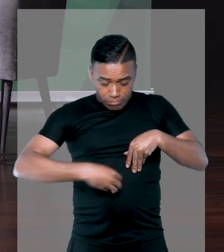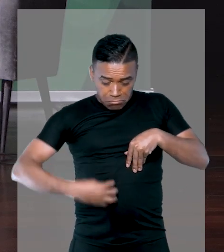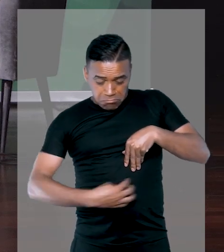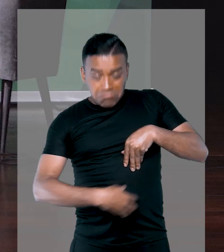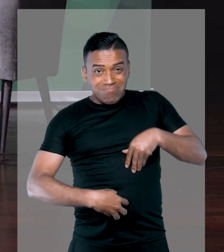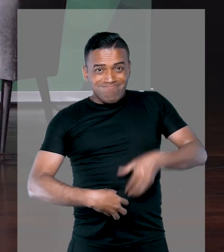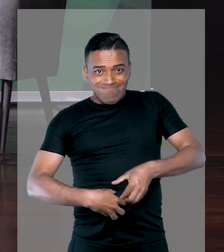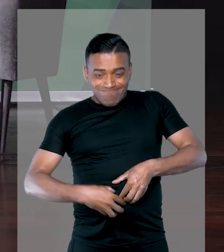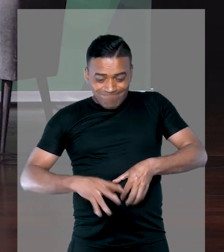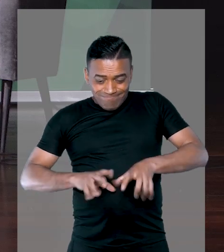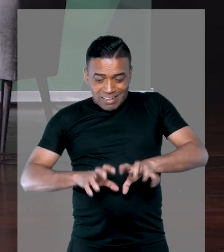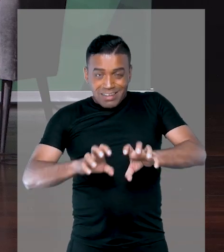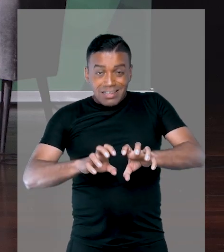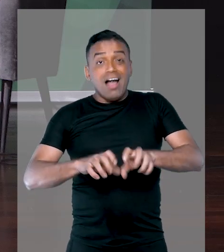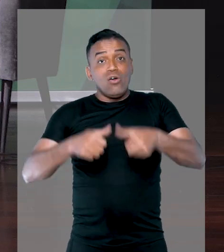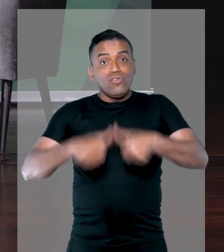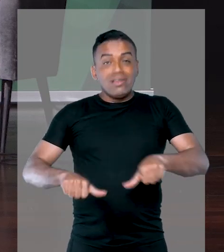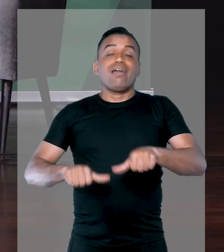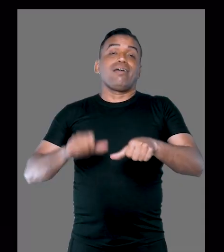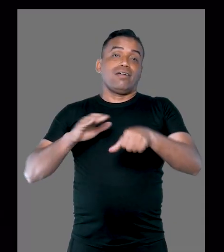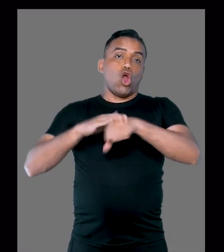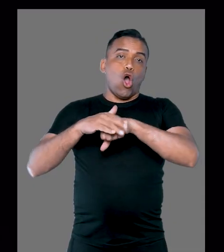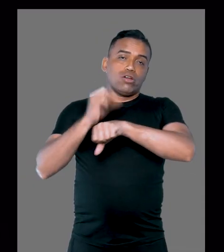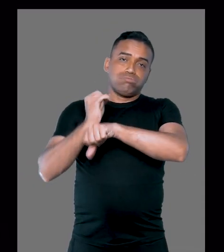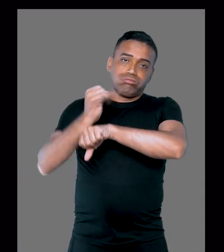eu fiquei para passar a noite com ela.